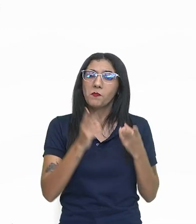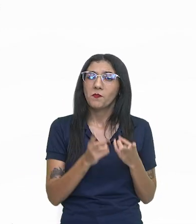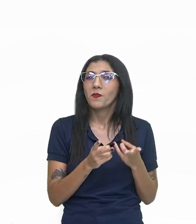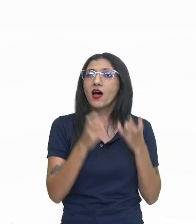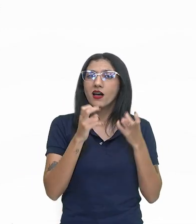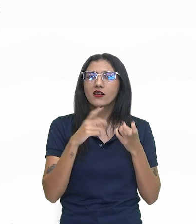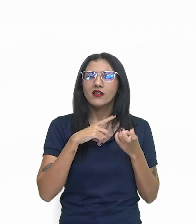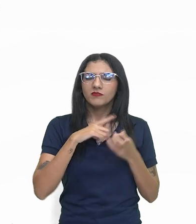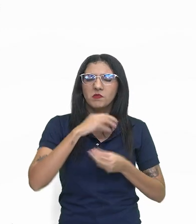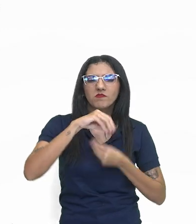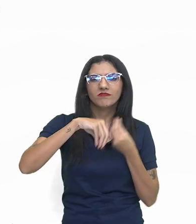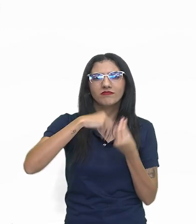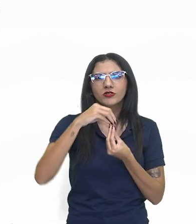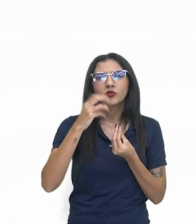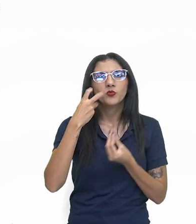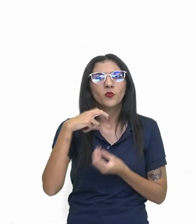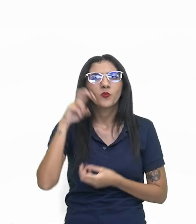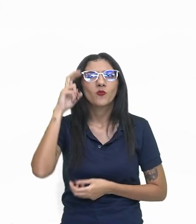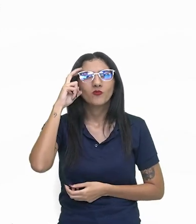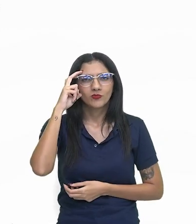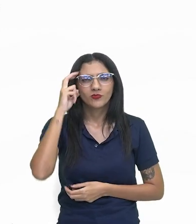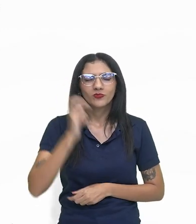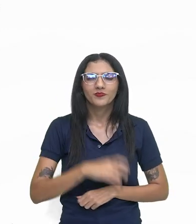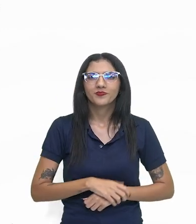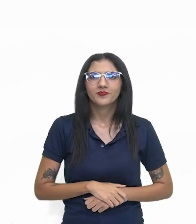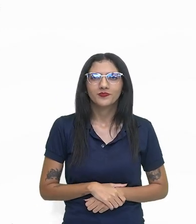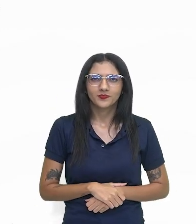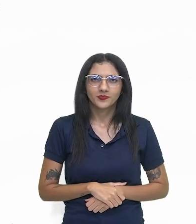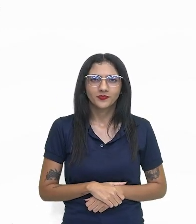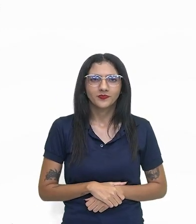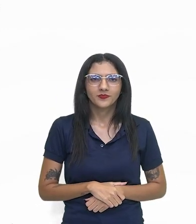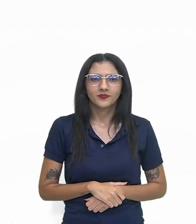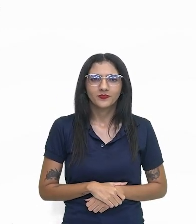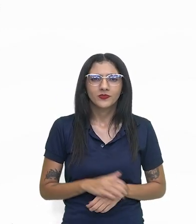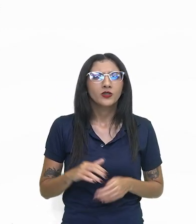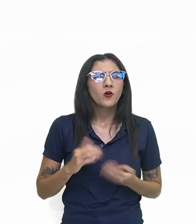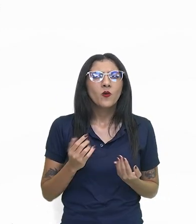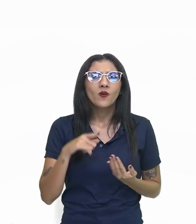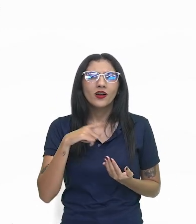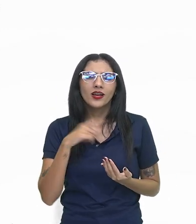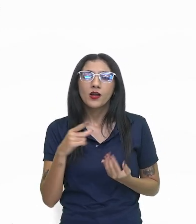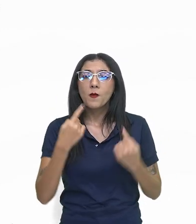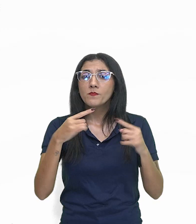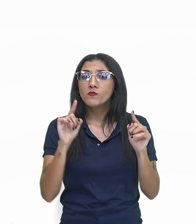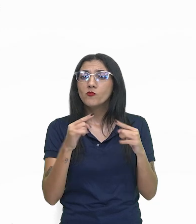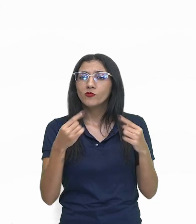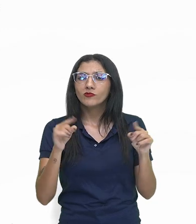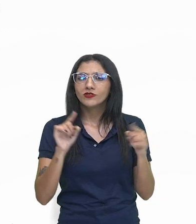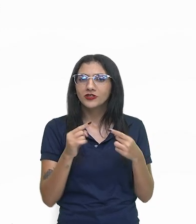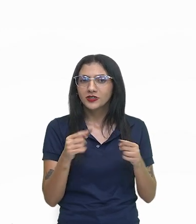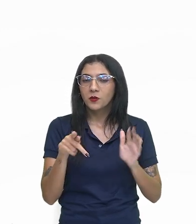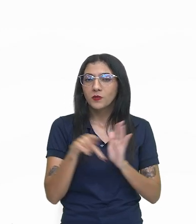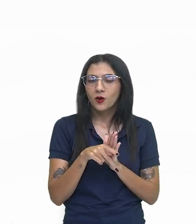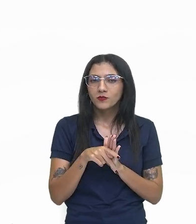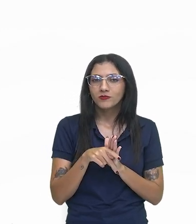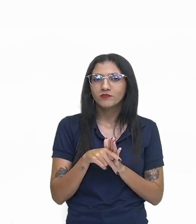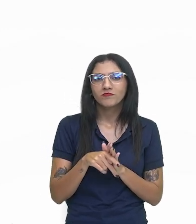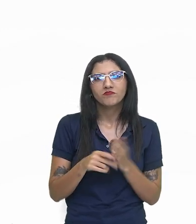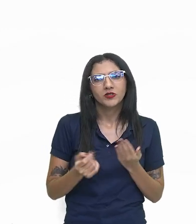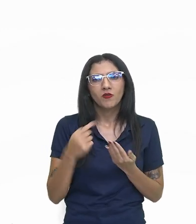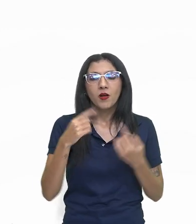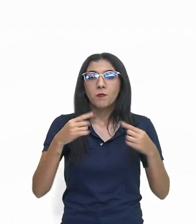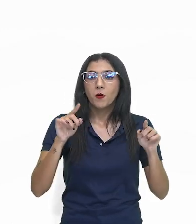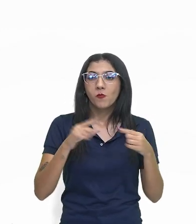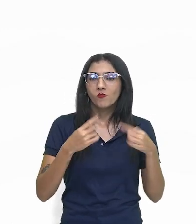dessas culturas representadas através dessa dança. E qual é a música que vai dar ritmo a essa dança? É justamente uma